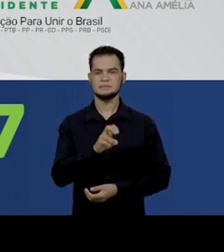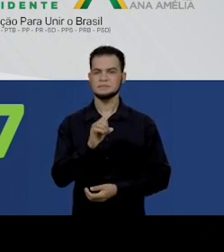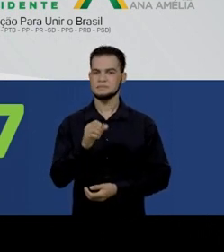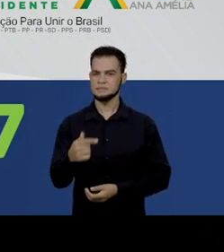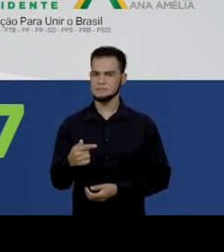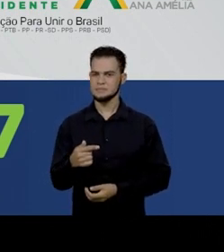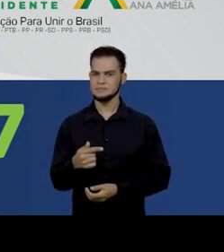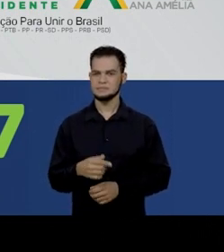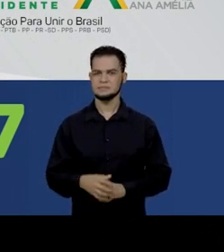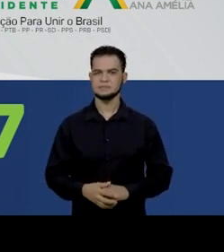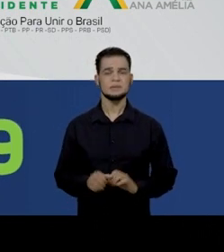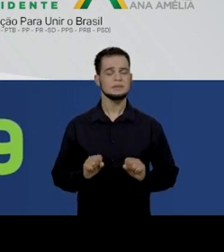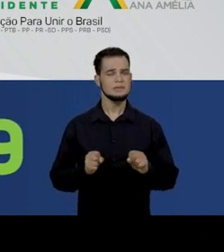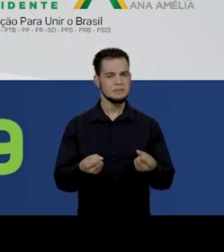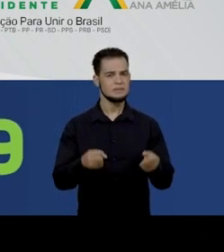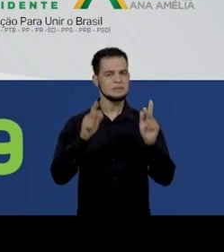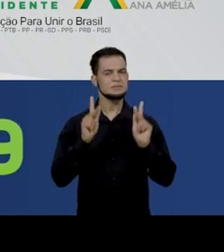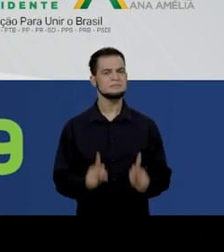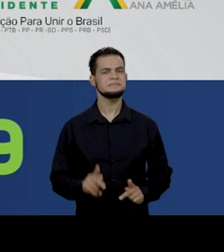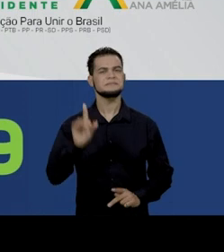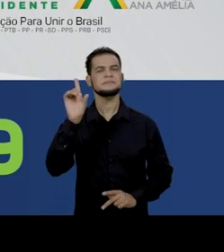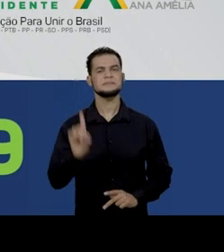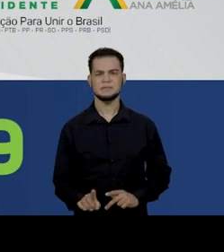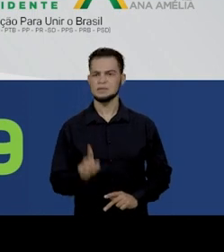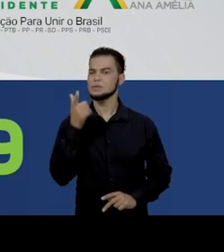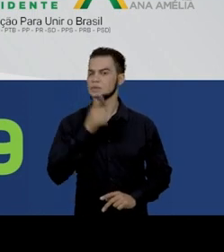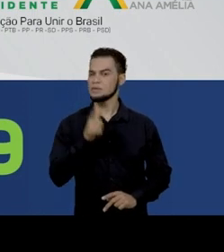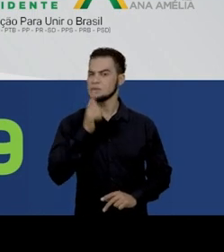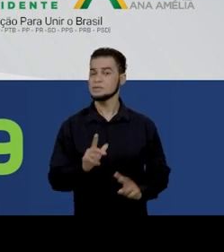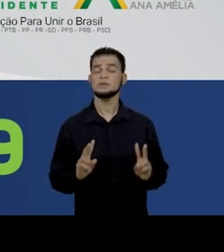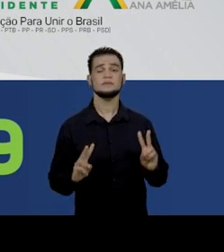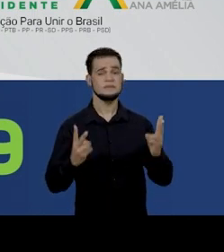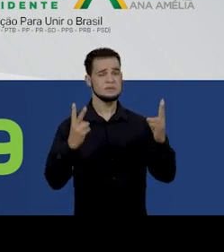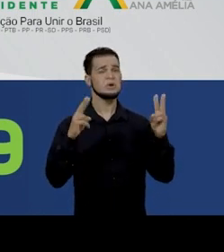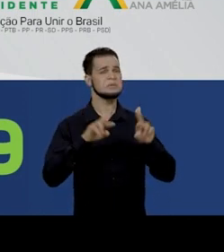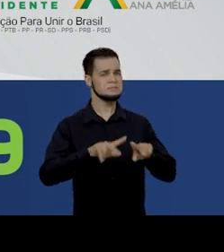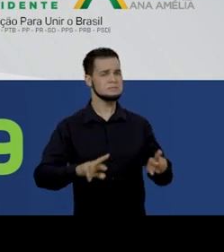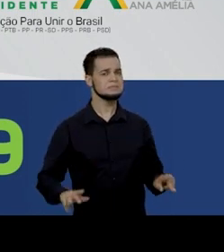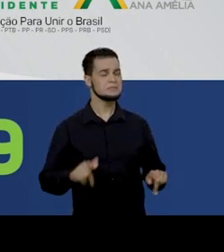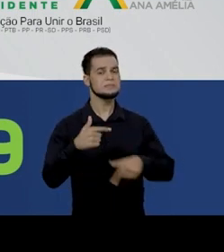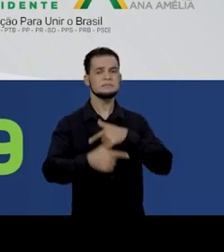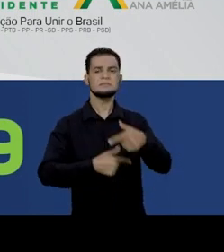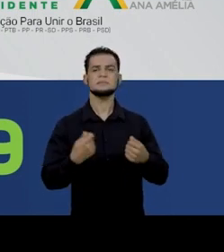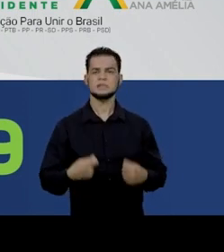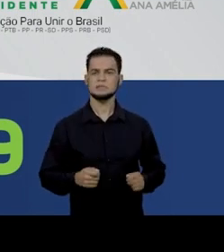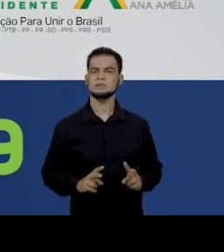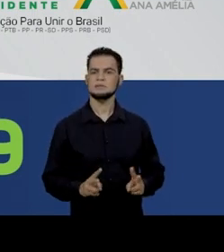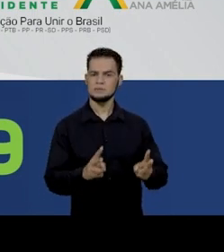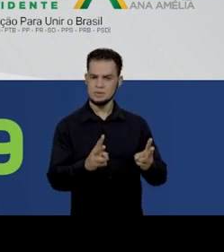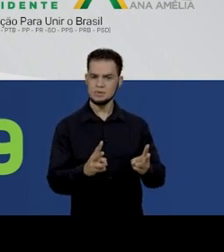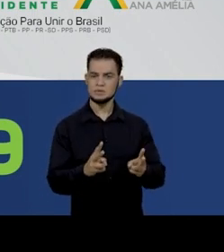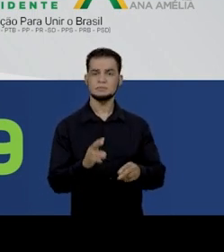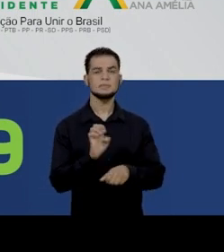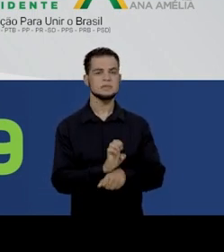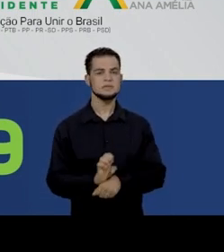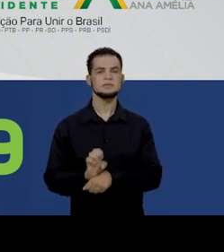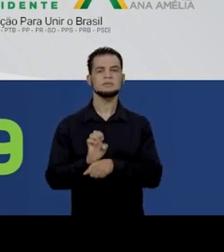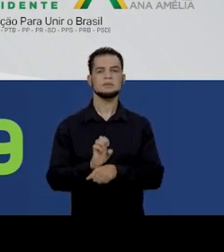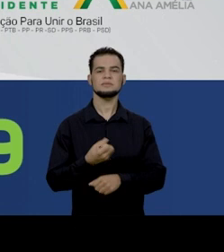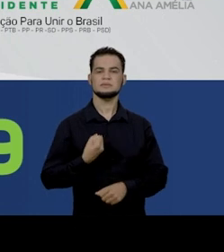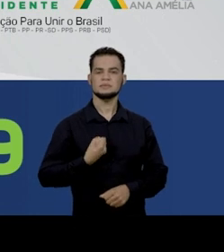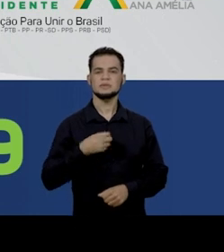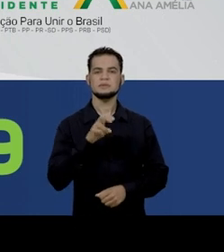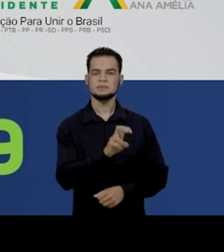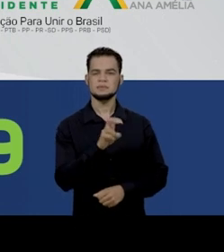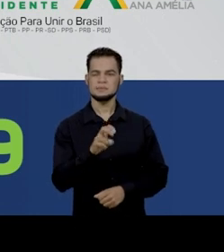Rodrigues, 55007. Na defesa da pessoa com deficiência, alcançamos inúmeras vitórias. O trabalho precisa continuar. Estadual